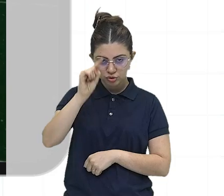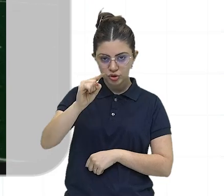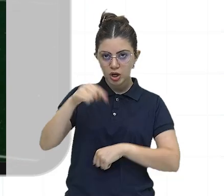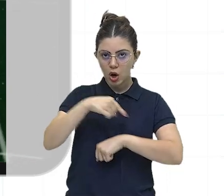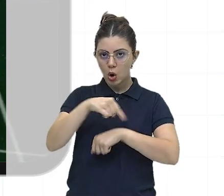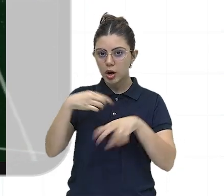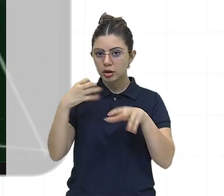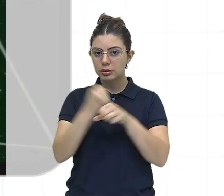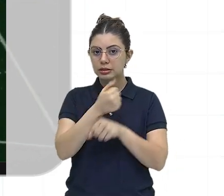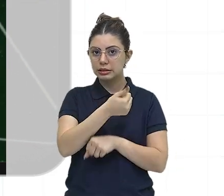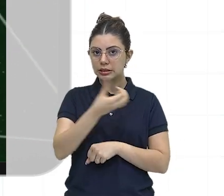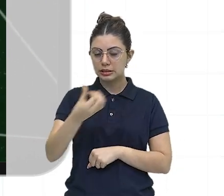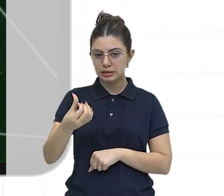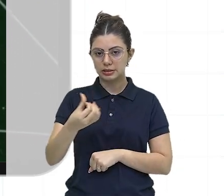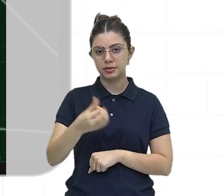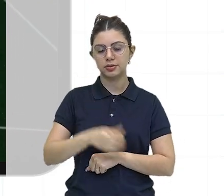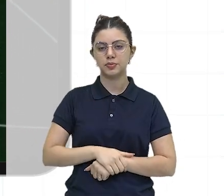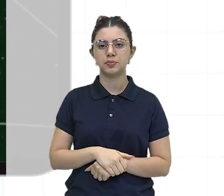identificados 13